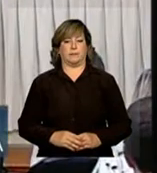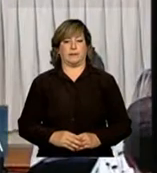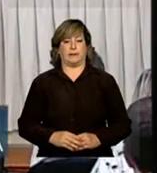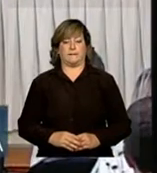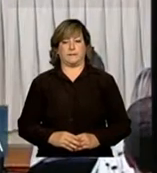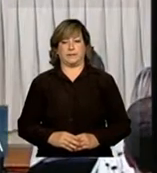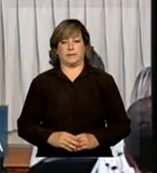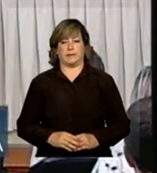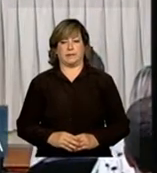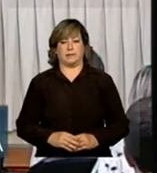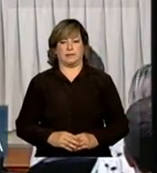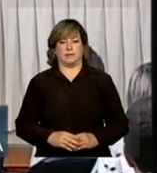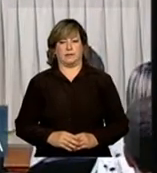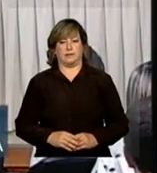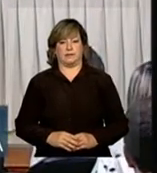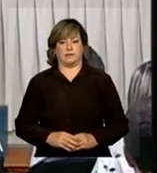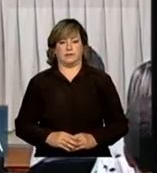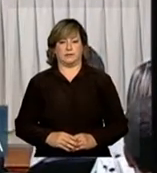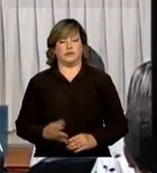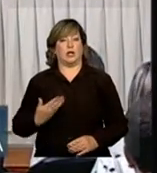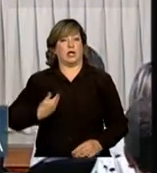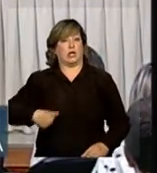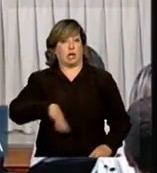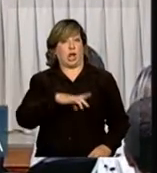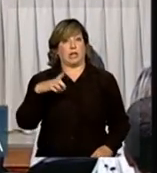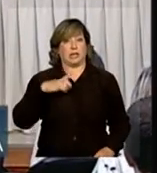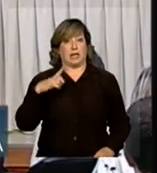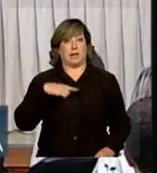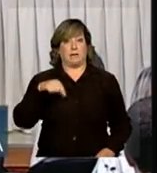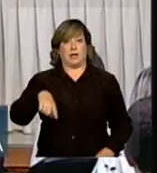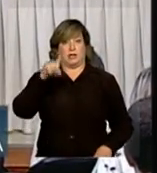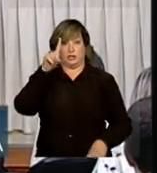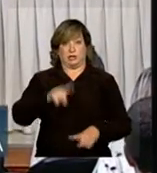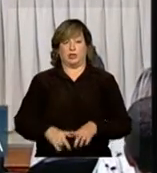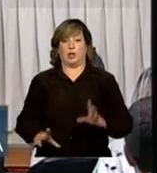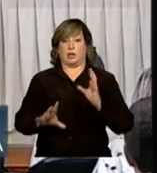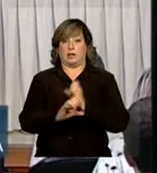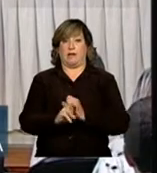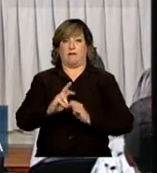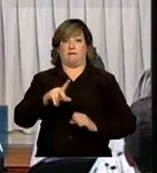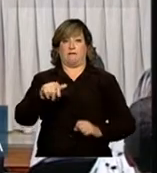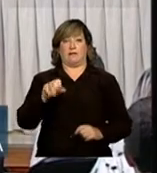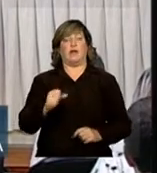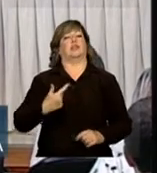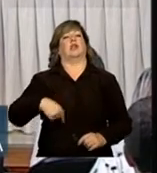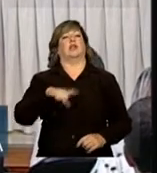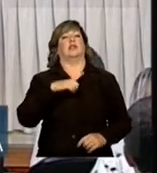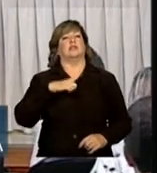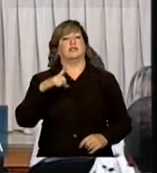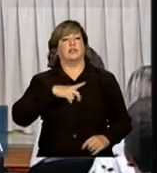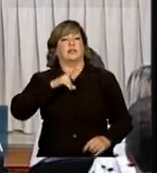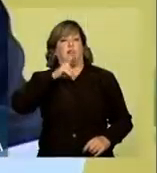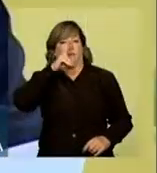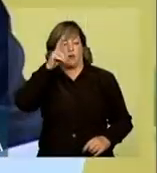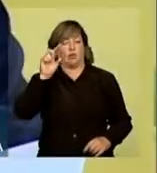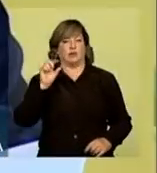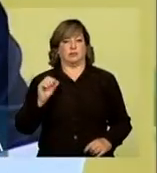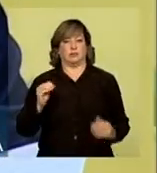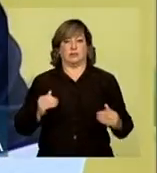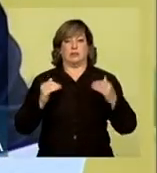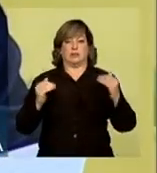E aí o que mais temos nesse total de vagas nós tivemos um forte crescimento de medicina